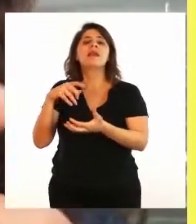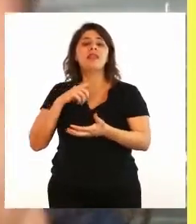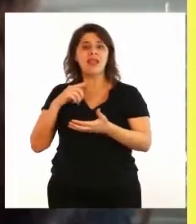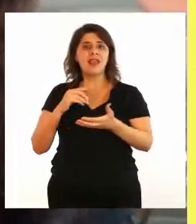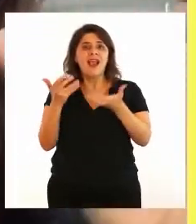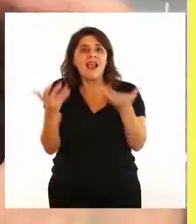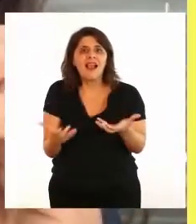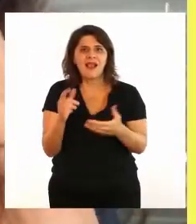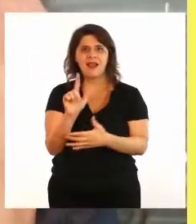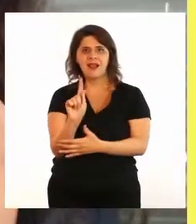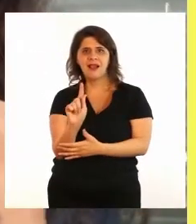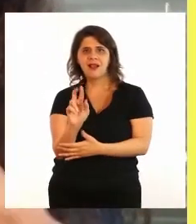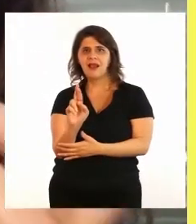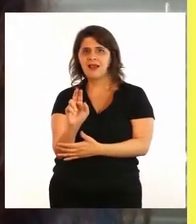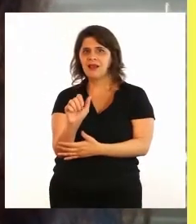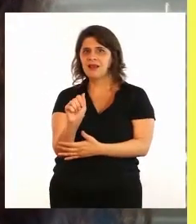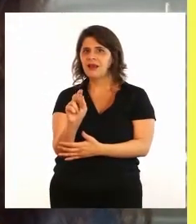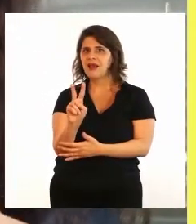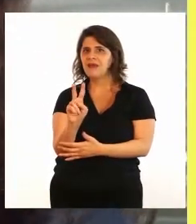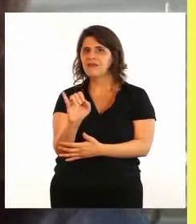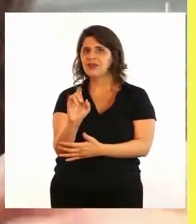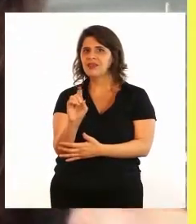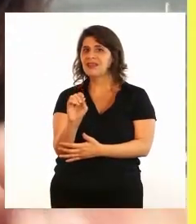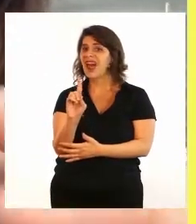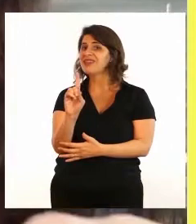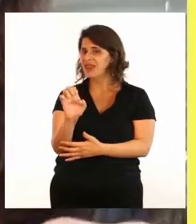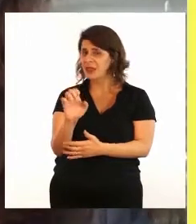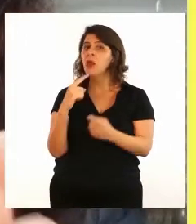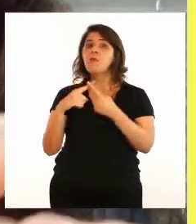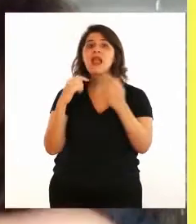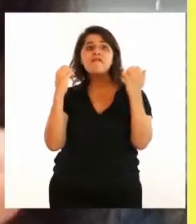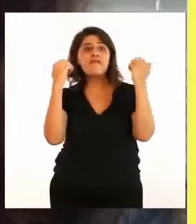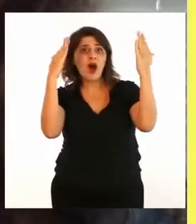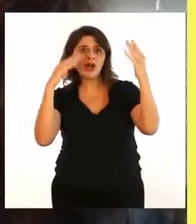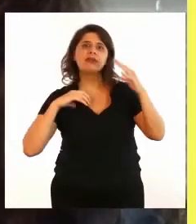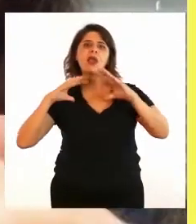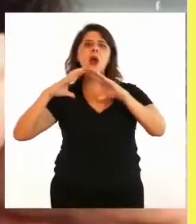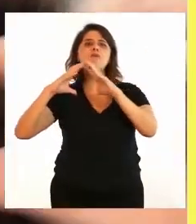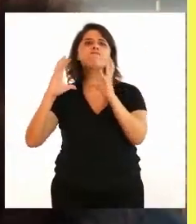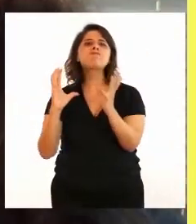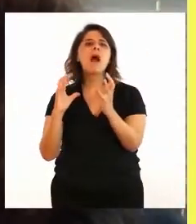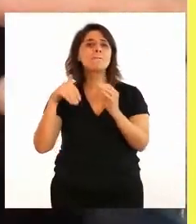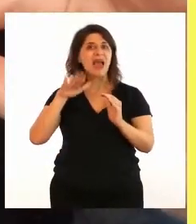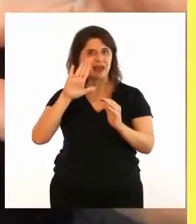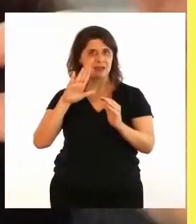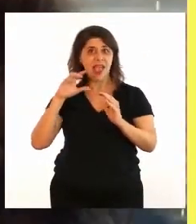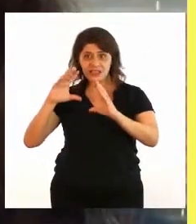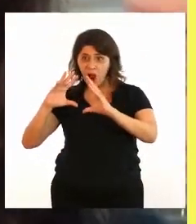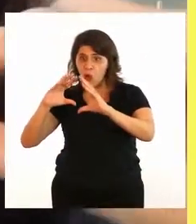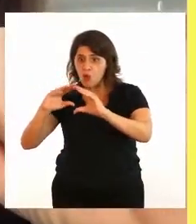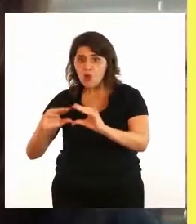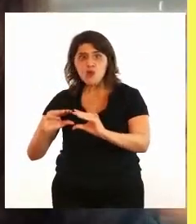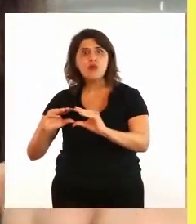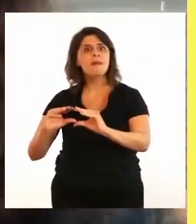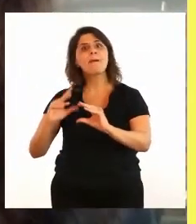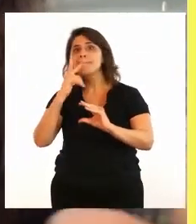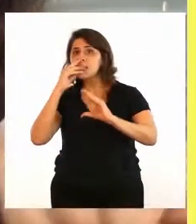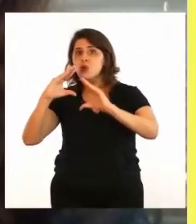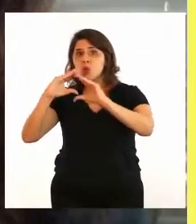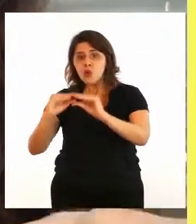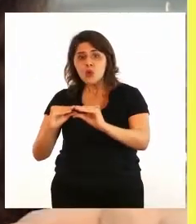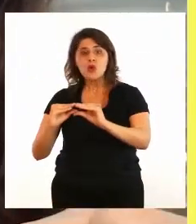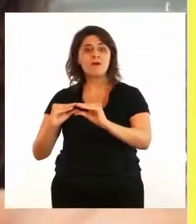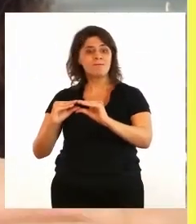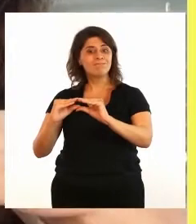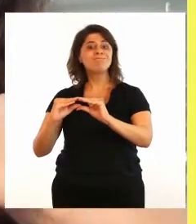porque fora da gravidade é tudo mais ou menos arredondado. Em geral, esses nódulos são mais arredondados. E nos deles é todo